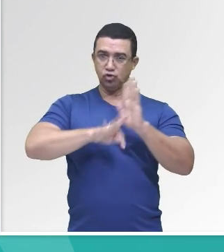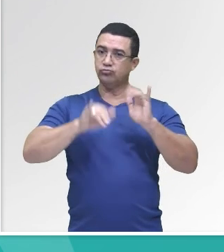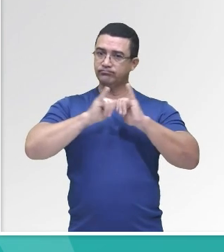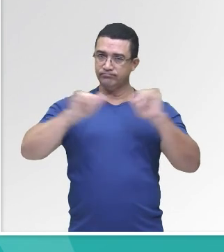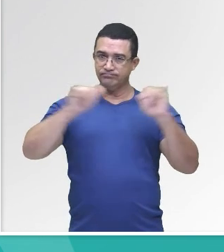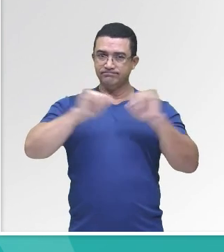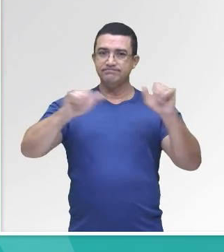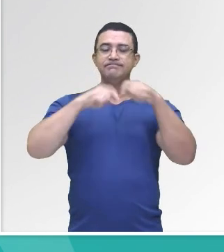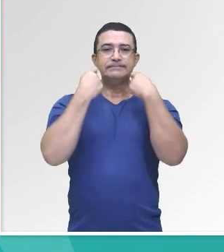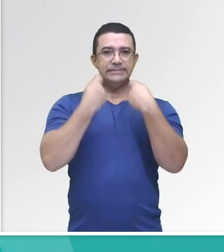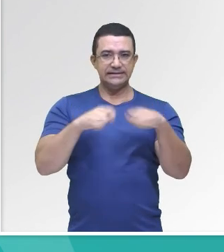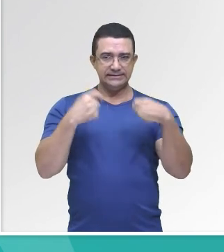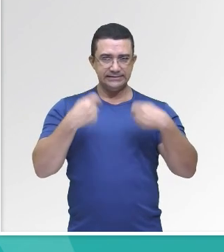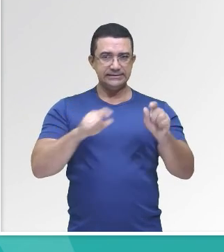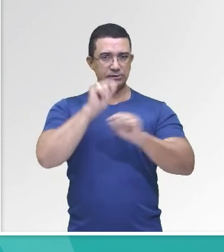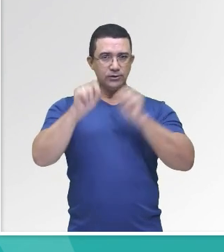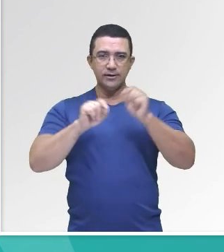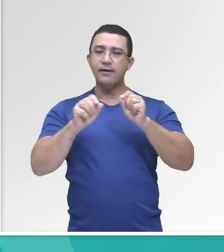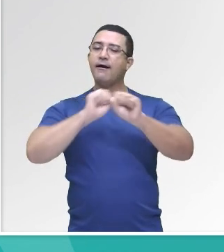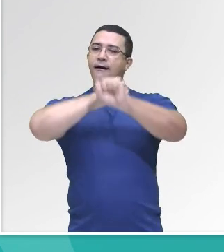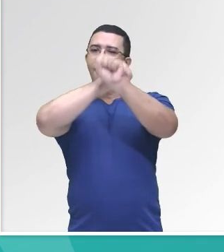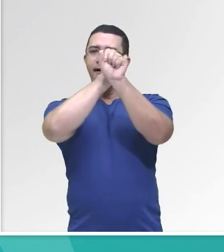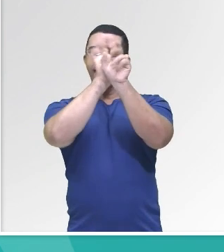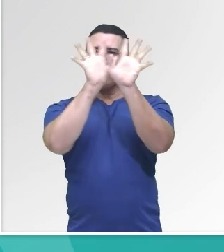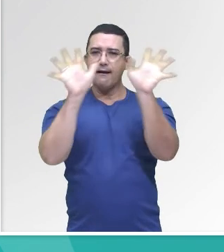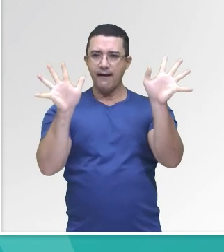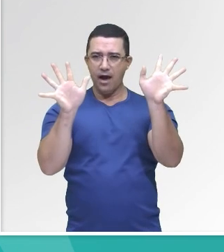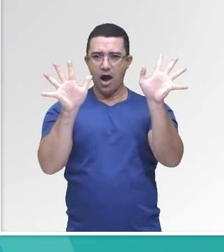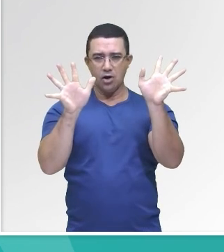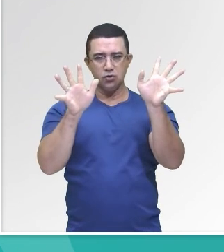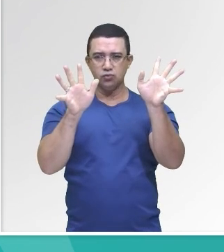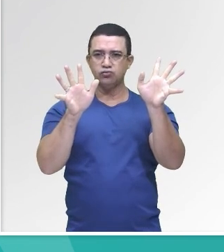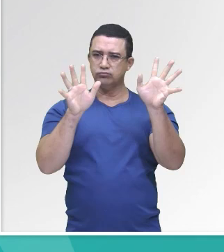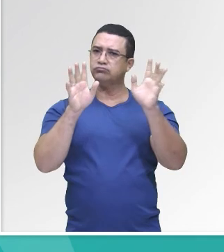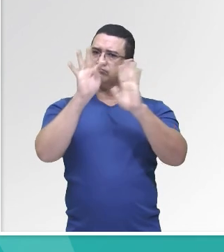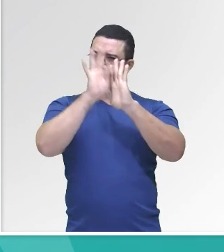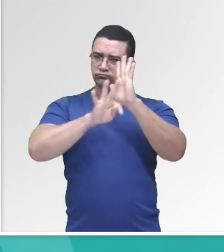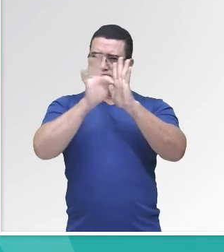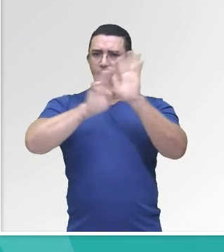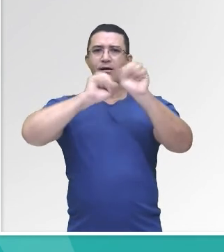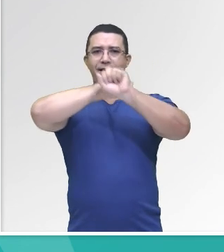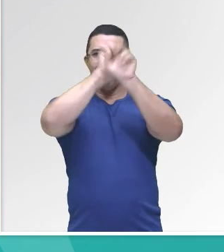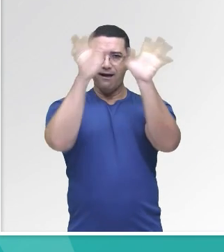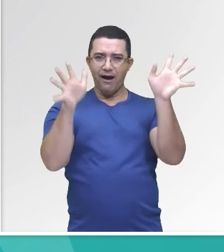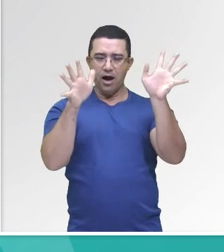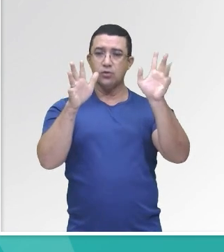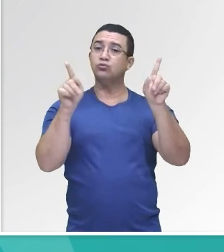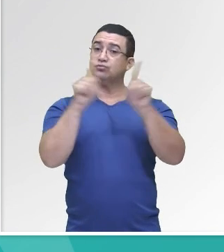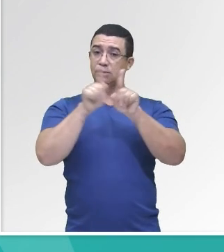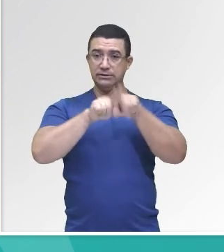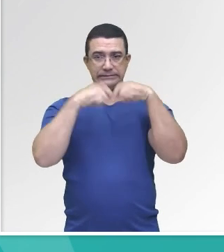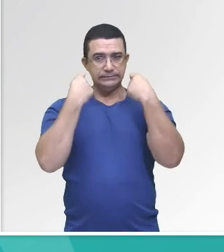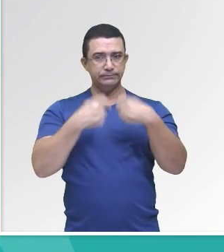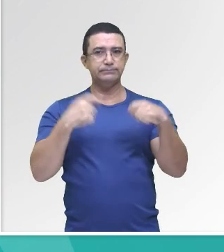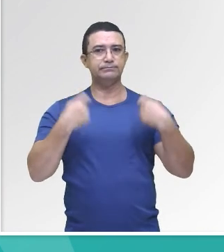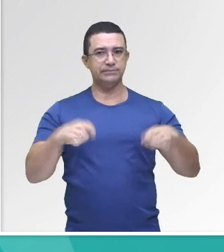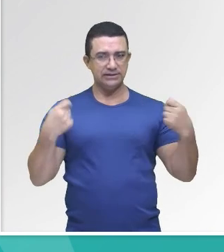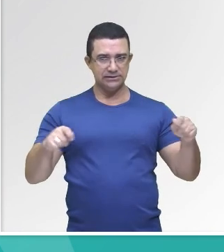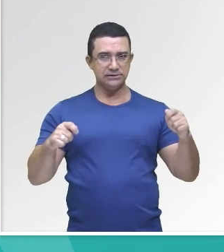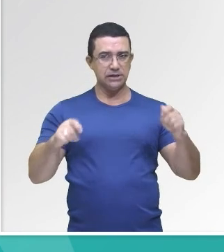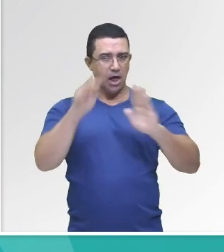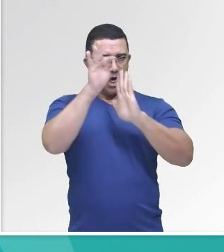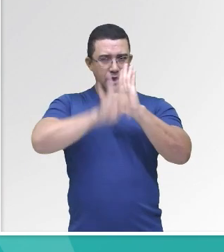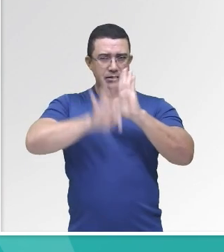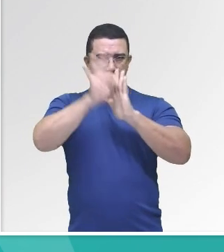publicitário ele deve ter o quê? Clareza, claridade, deve ter, normalmente, um texto publicitário,